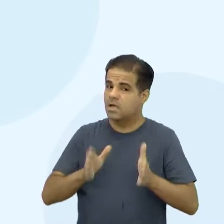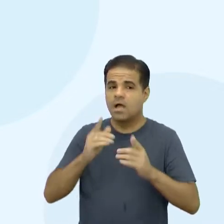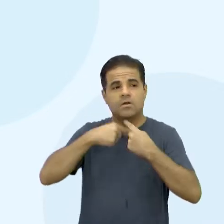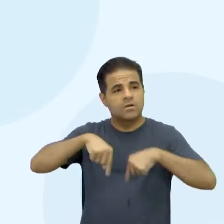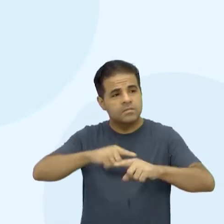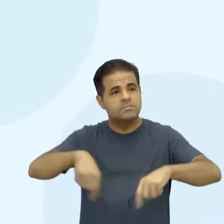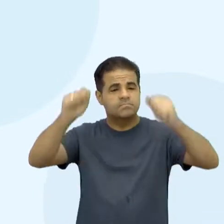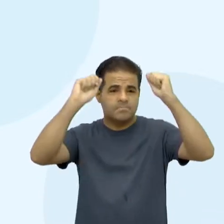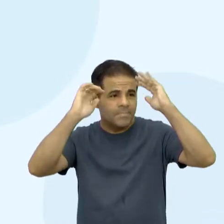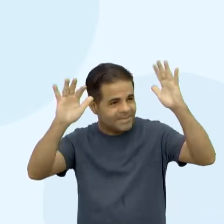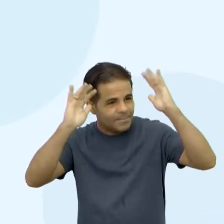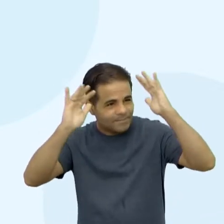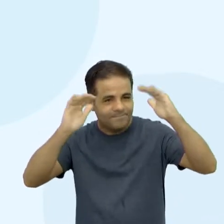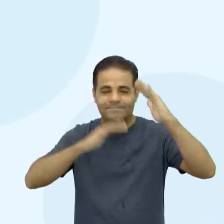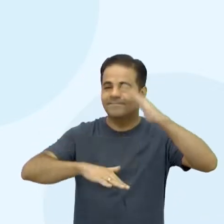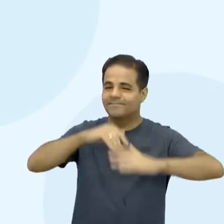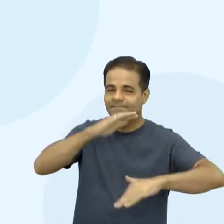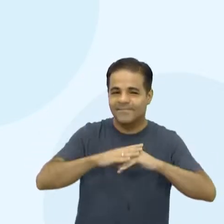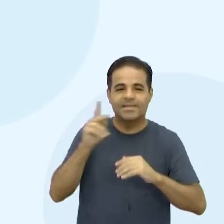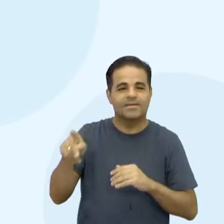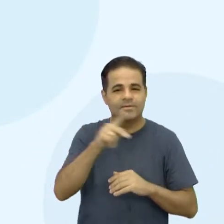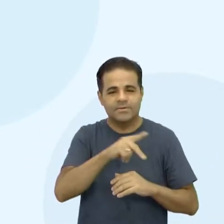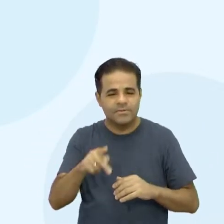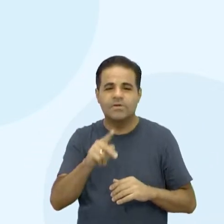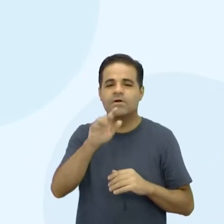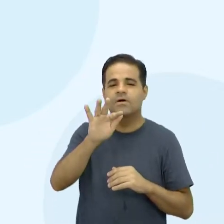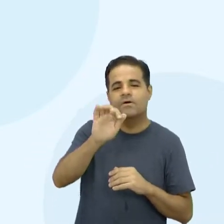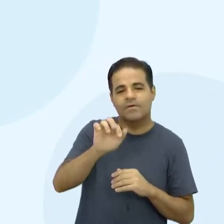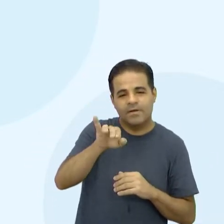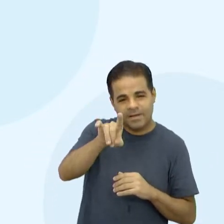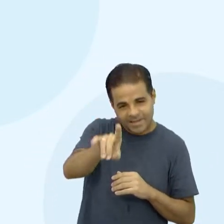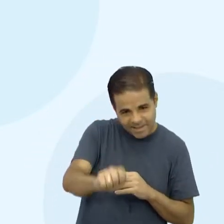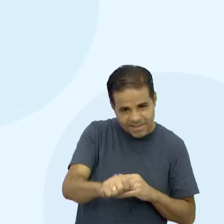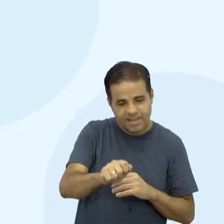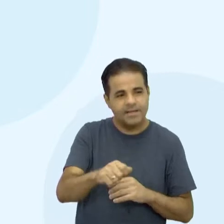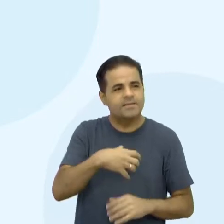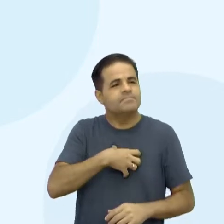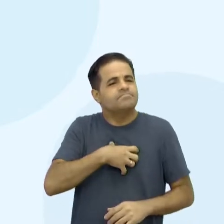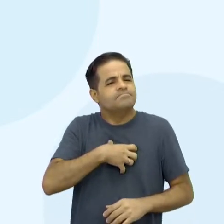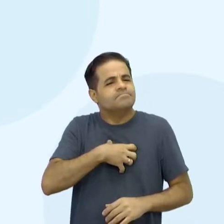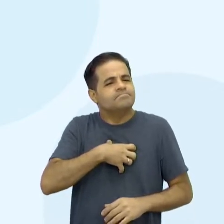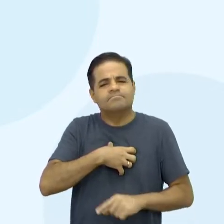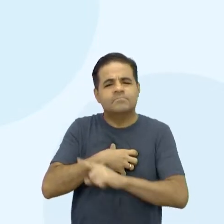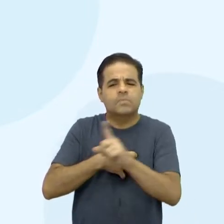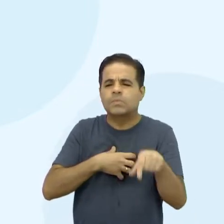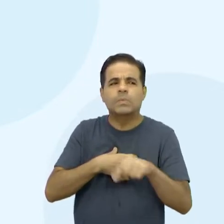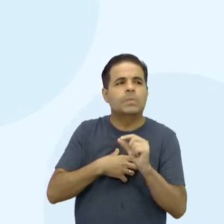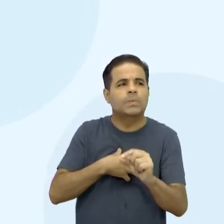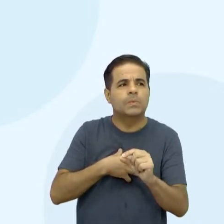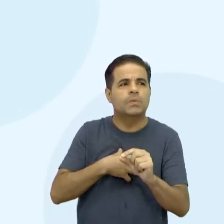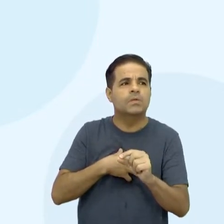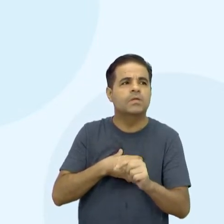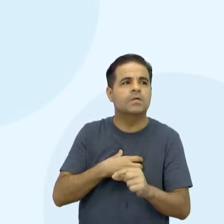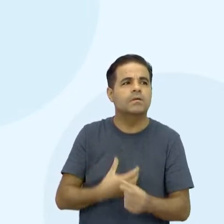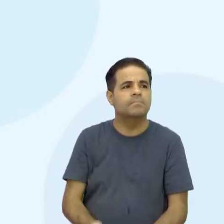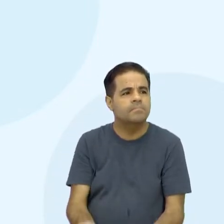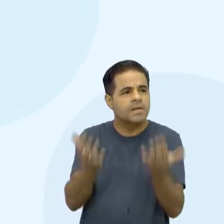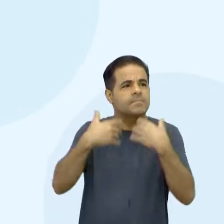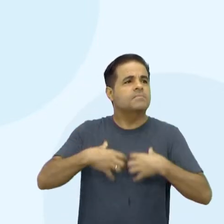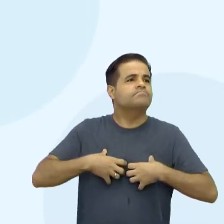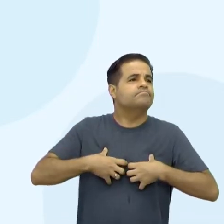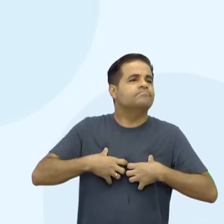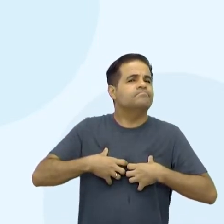pensa numa outra vertente. Prof. Fernanda, o que seria inspiração para você? Então, para mim, inspiração é quando a